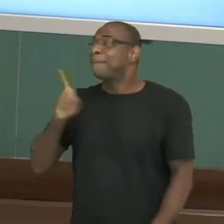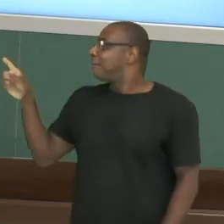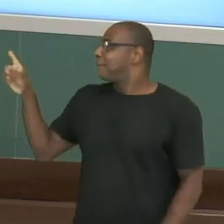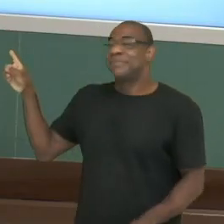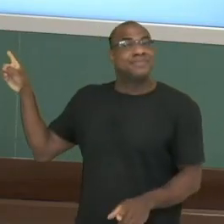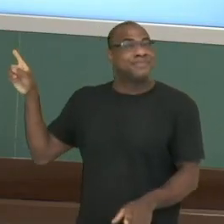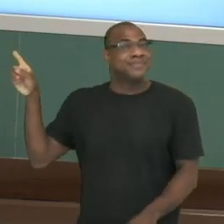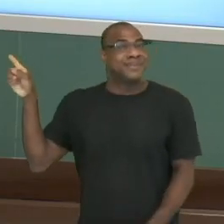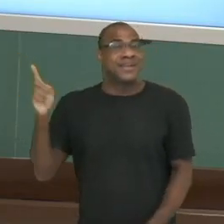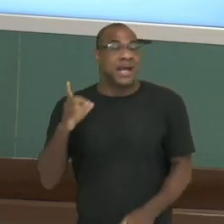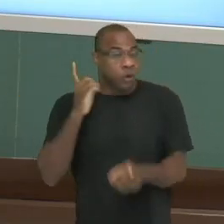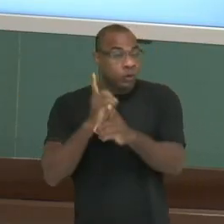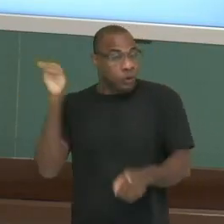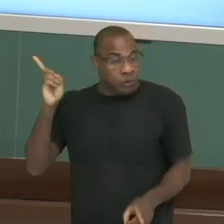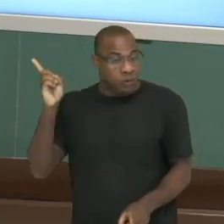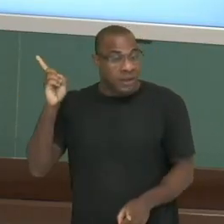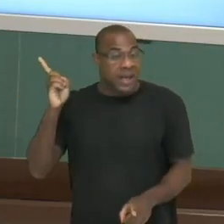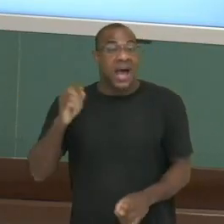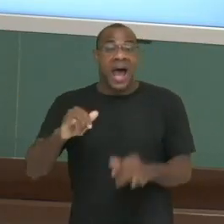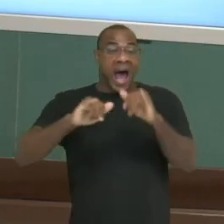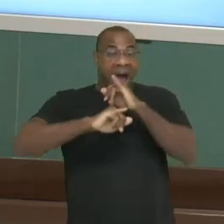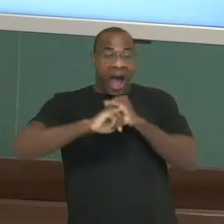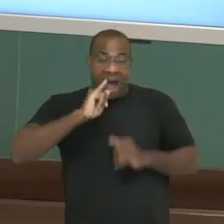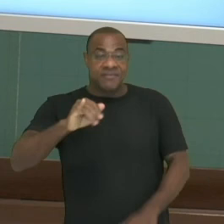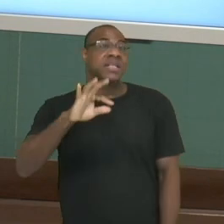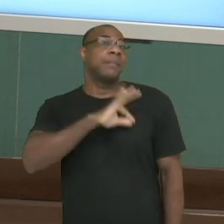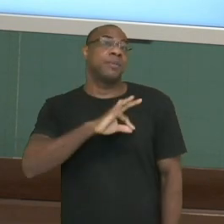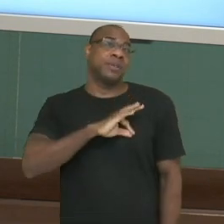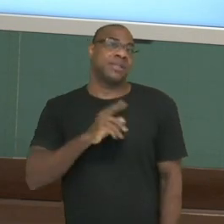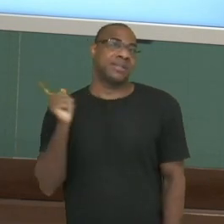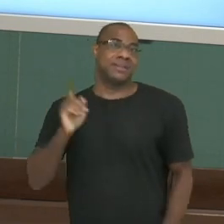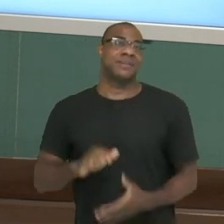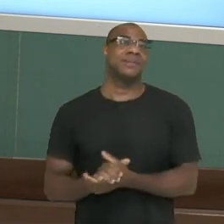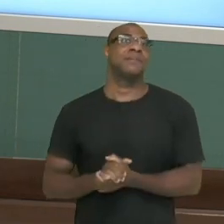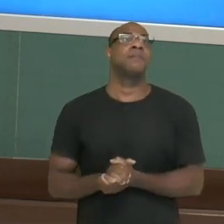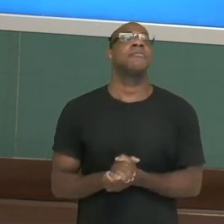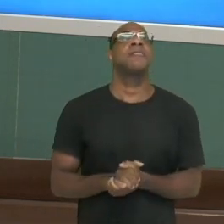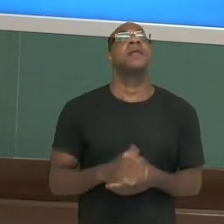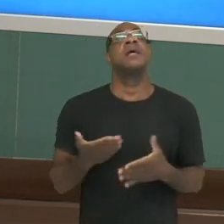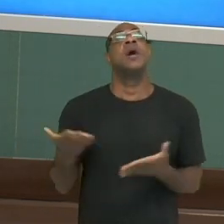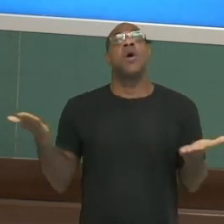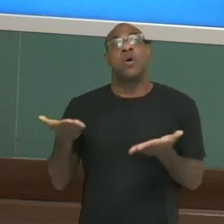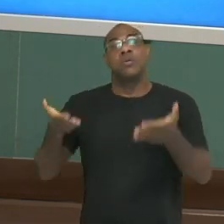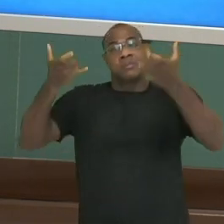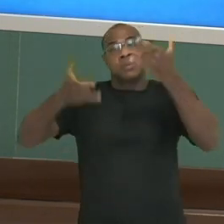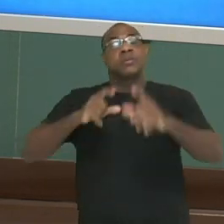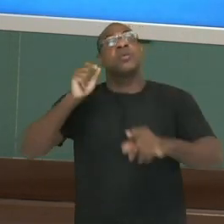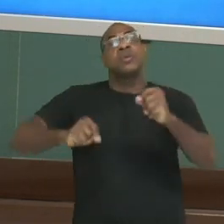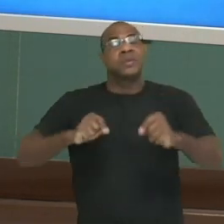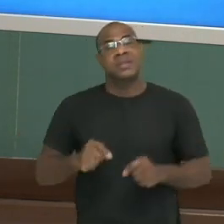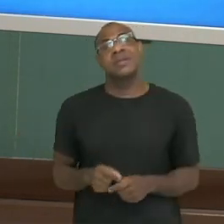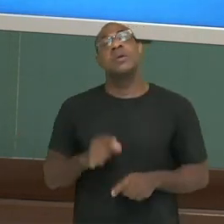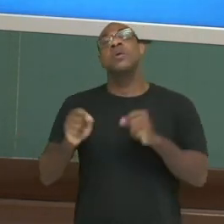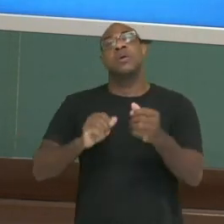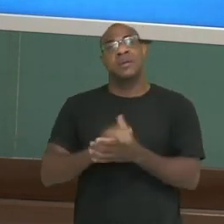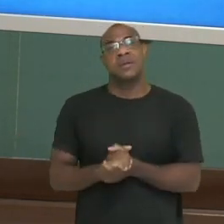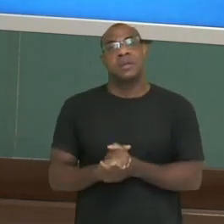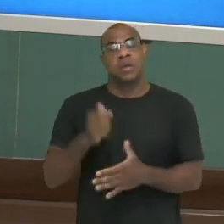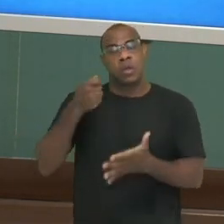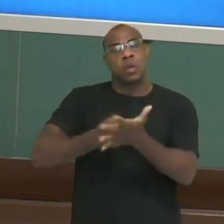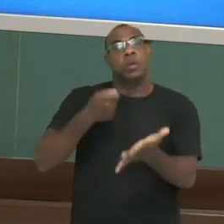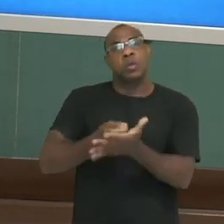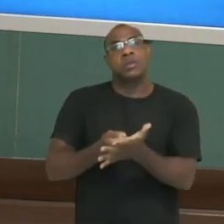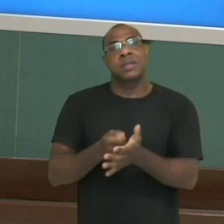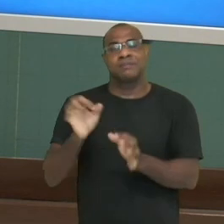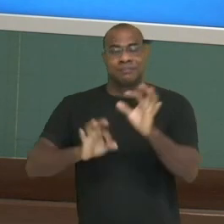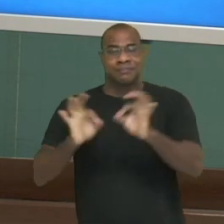esses subversivos como inimigos do governo. Nesse vídeo, nós falamos sobre a luta